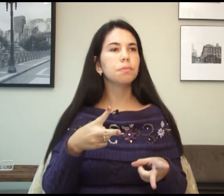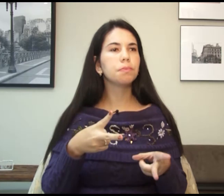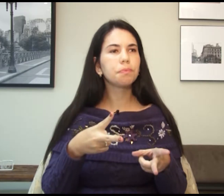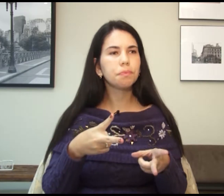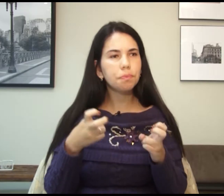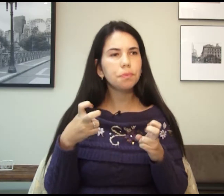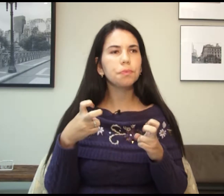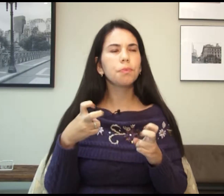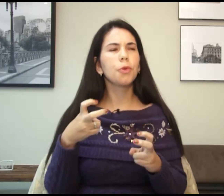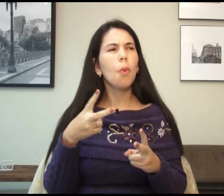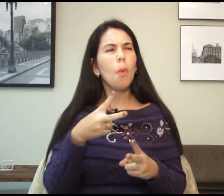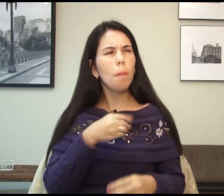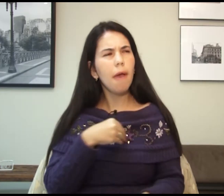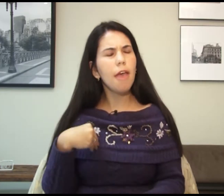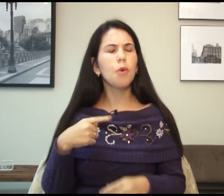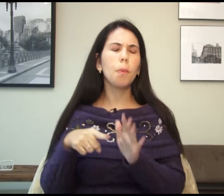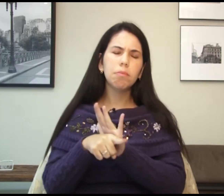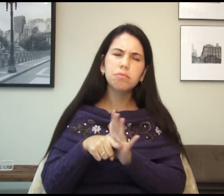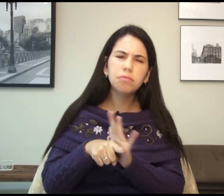Ele me observou,